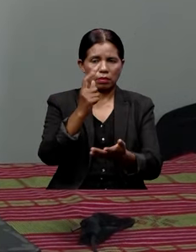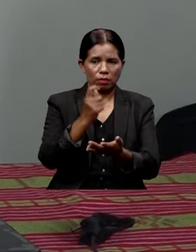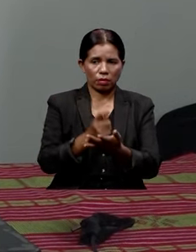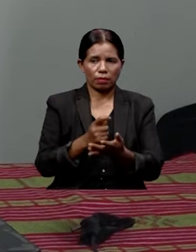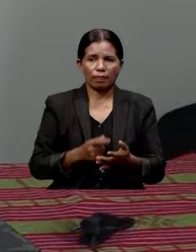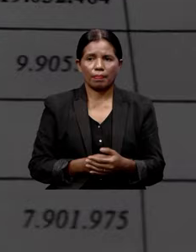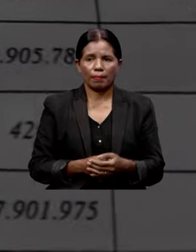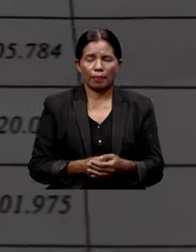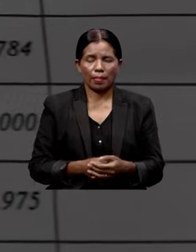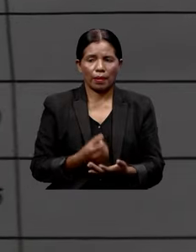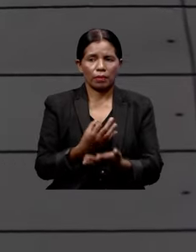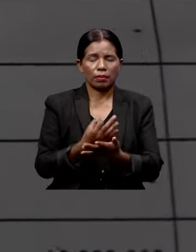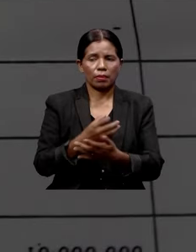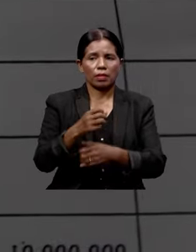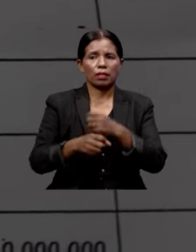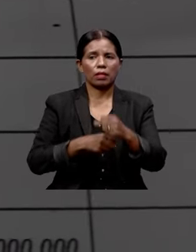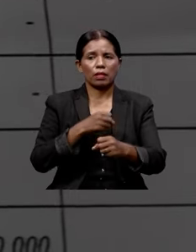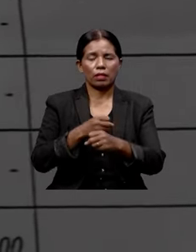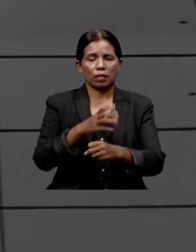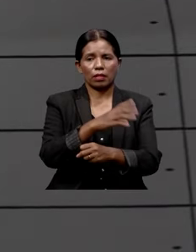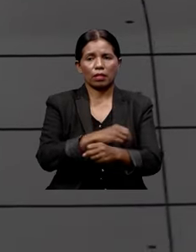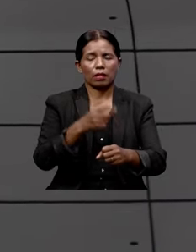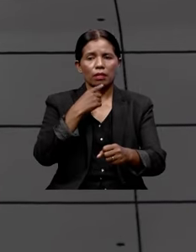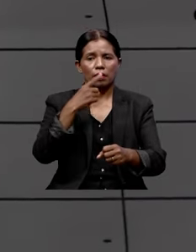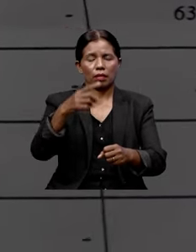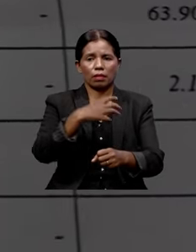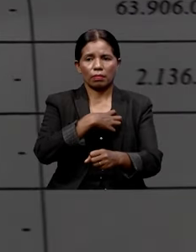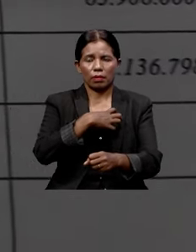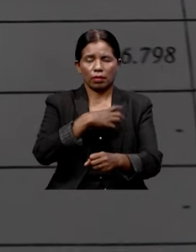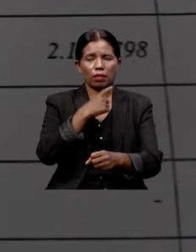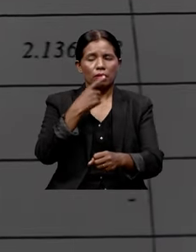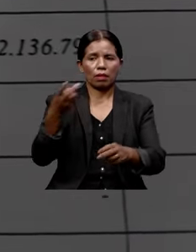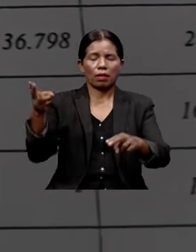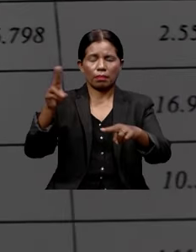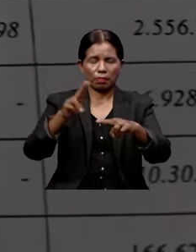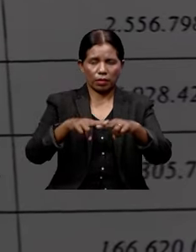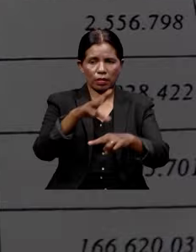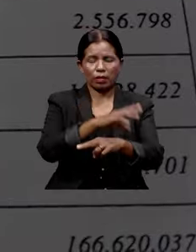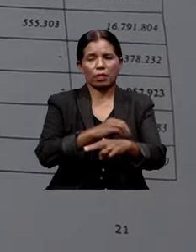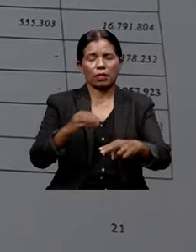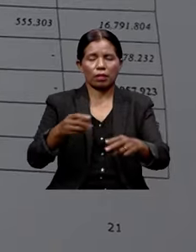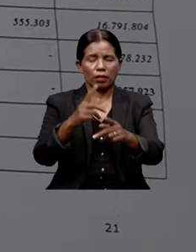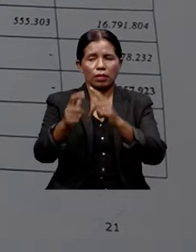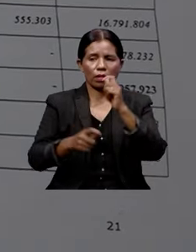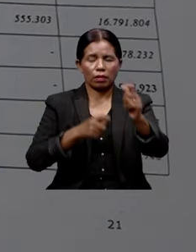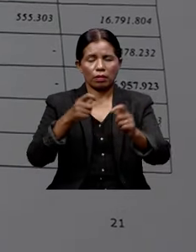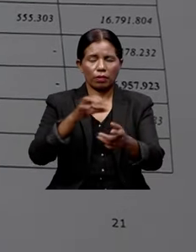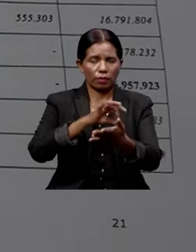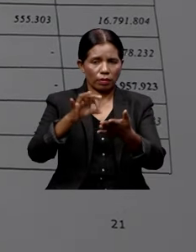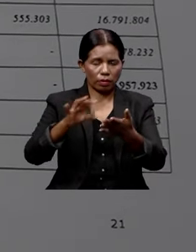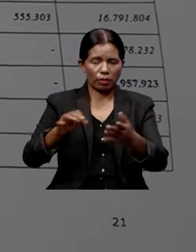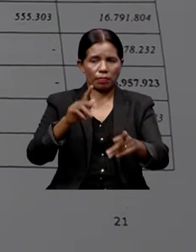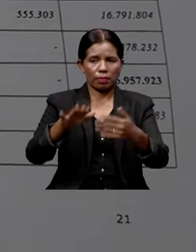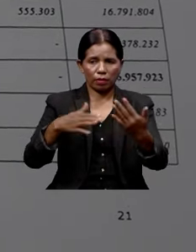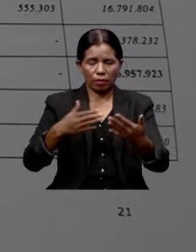100.000 dólar americano. Orçamento Tina Rihon Rua Lima, Halibadame recomenda para Penetele, atualmente investimento e a tecnologia, formação para agente